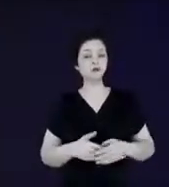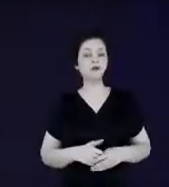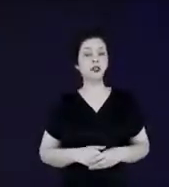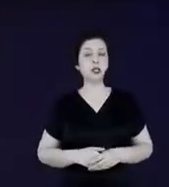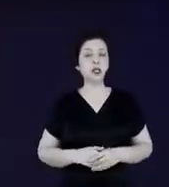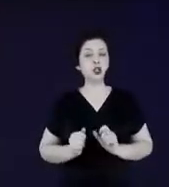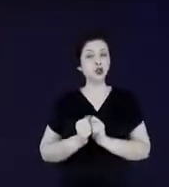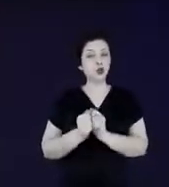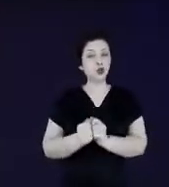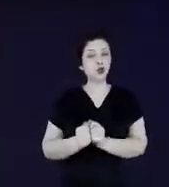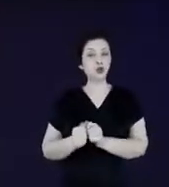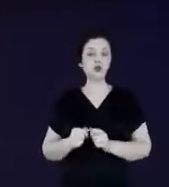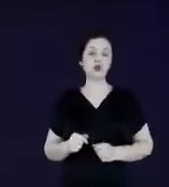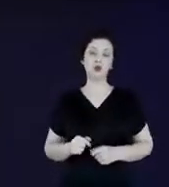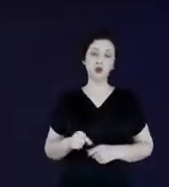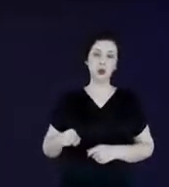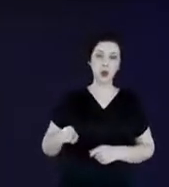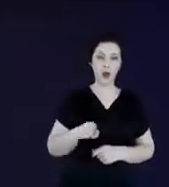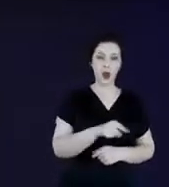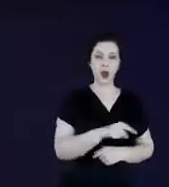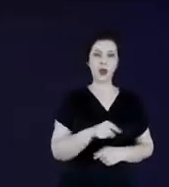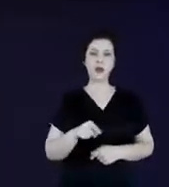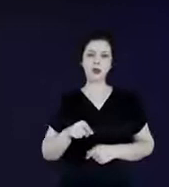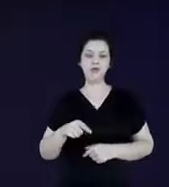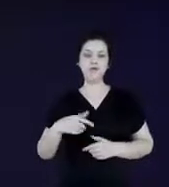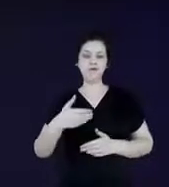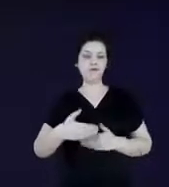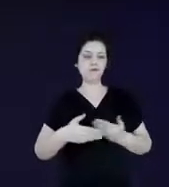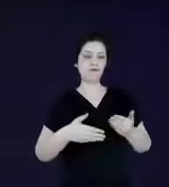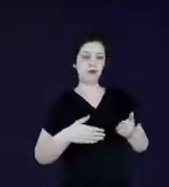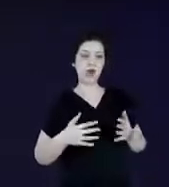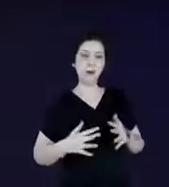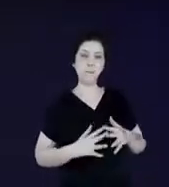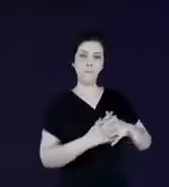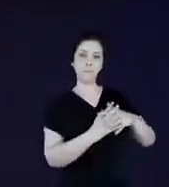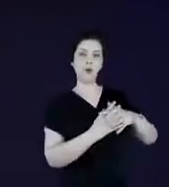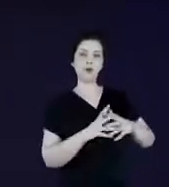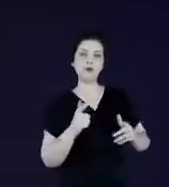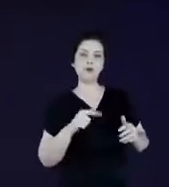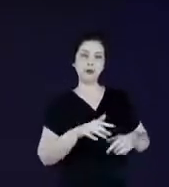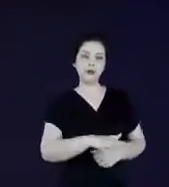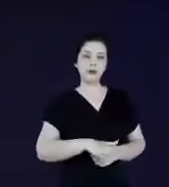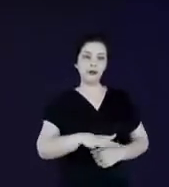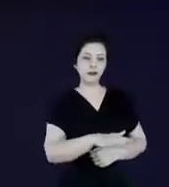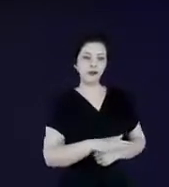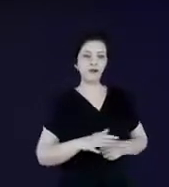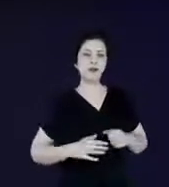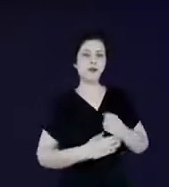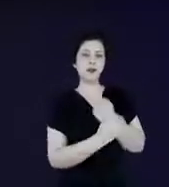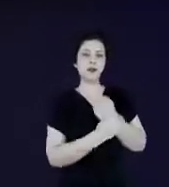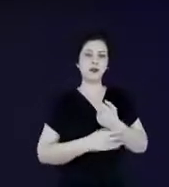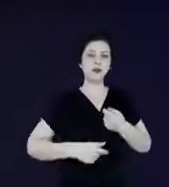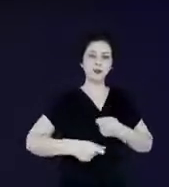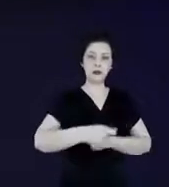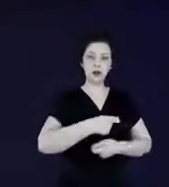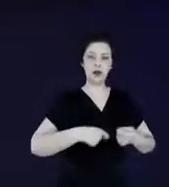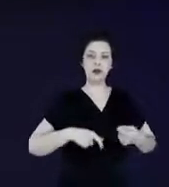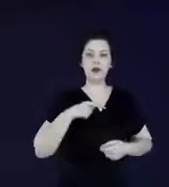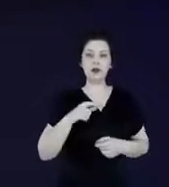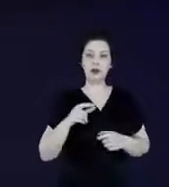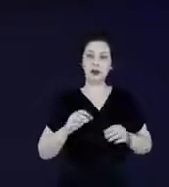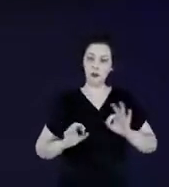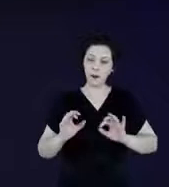com toda essa estrada que nós falamos aqui, de modernização do setor, de segurança de mercado, nós vamos estar preparados